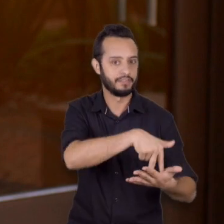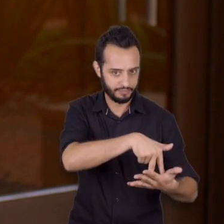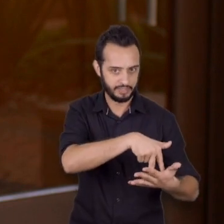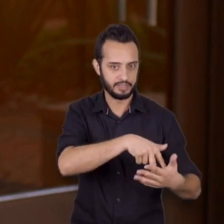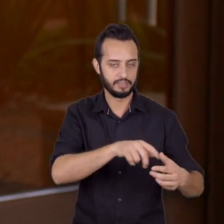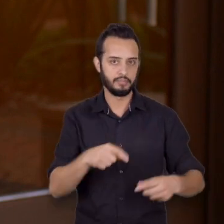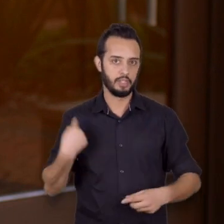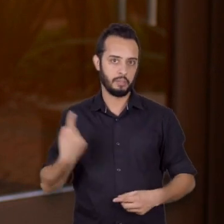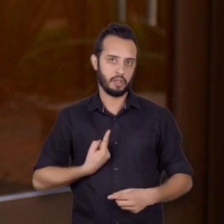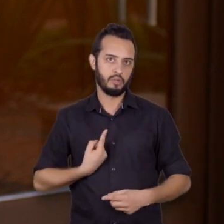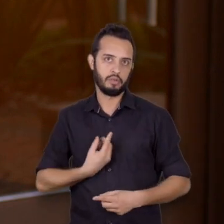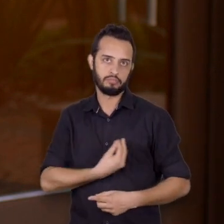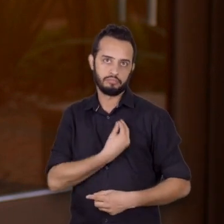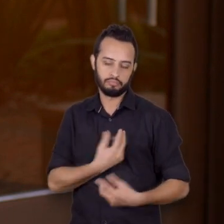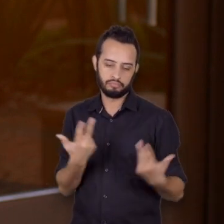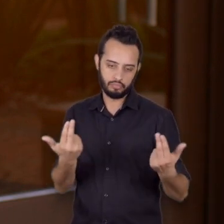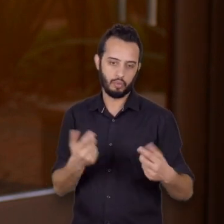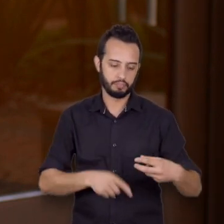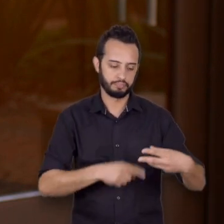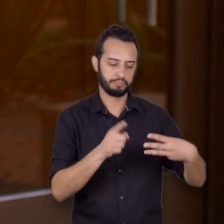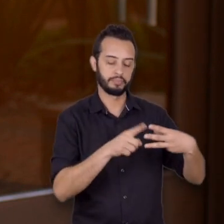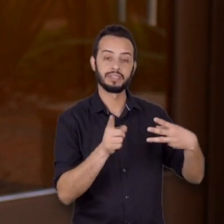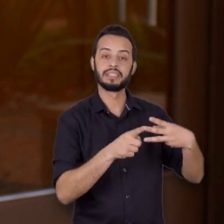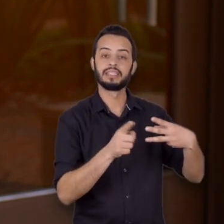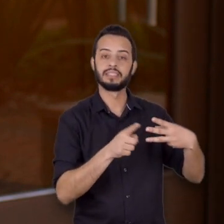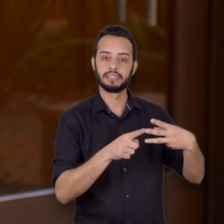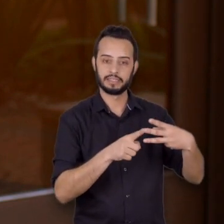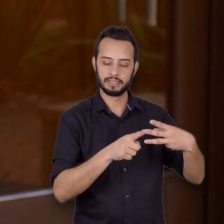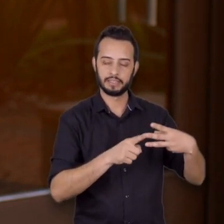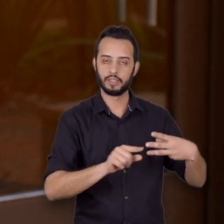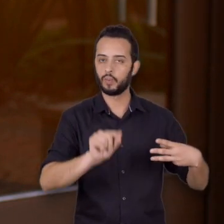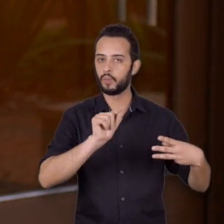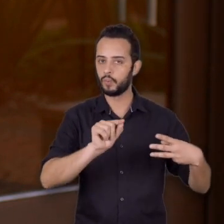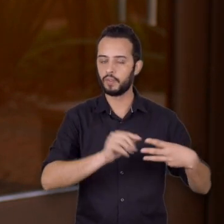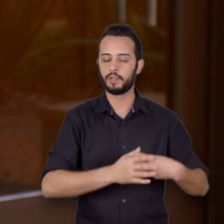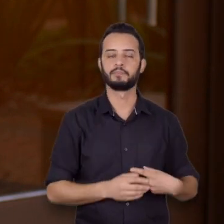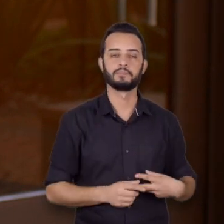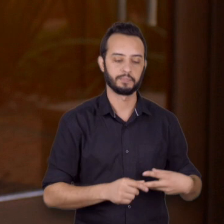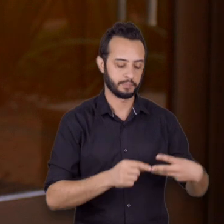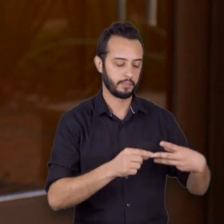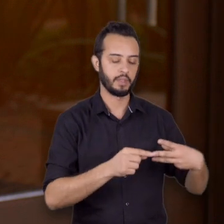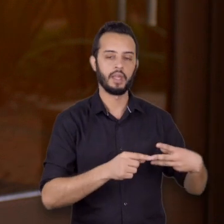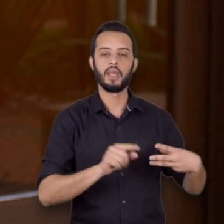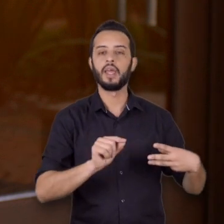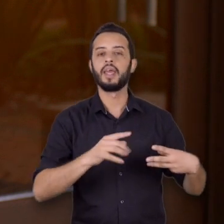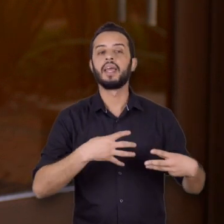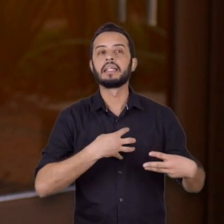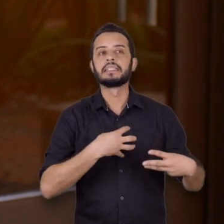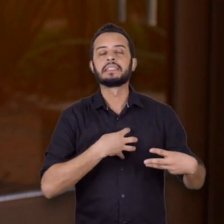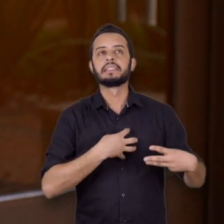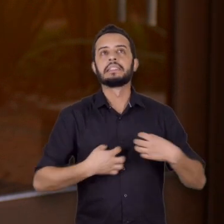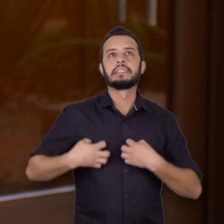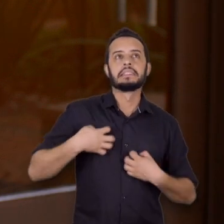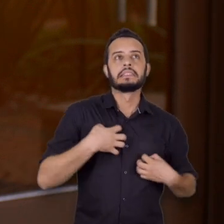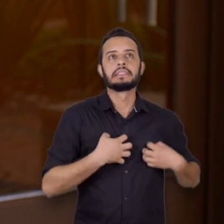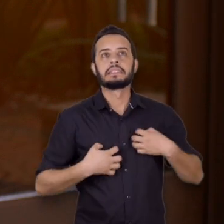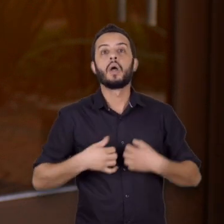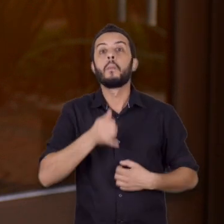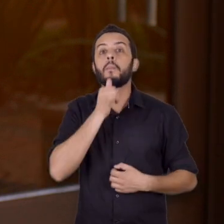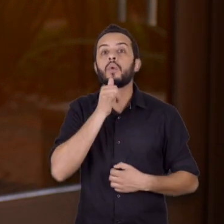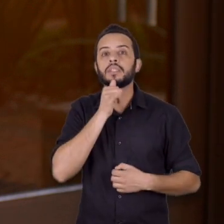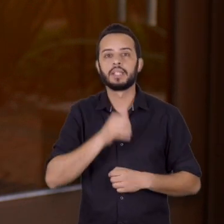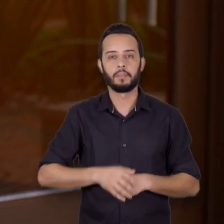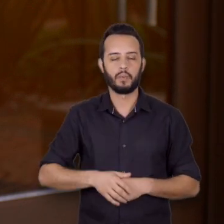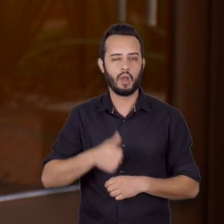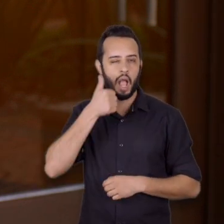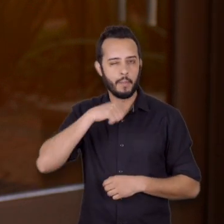o que seria para nós a presença. Eles têm a presença metafísica, que é o que deixa eles muito angustiados quando o pai manda